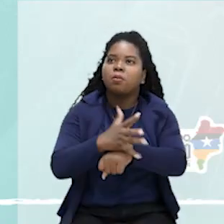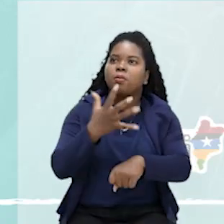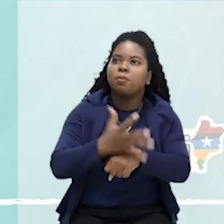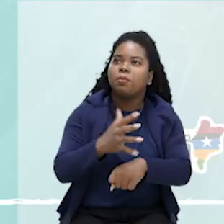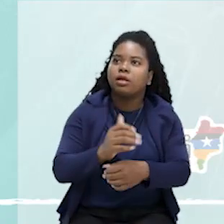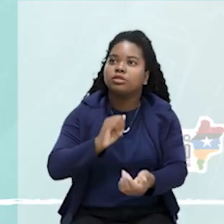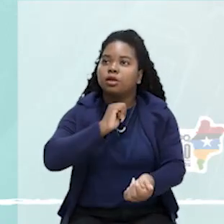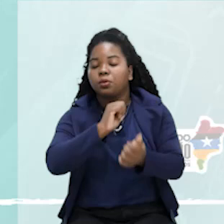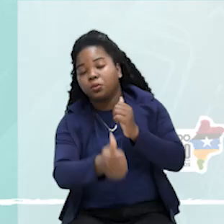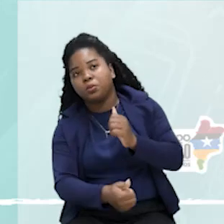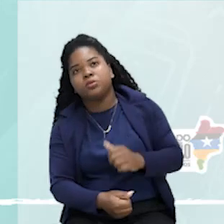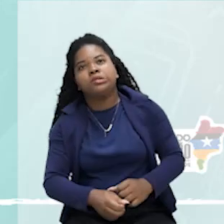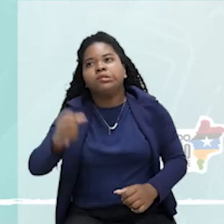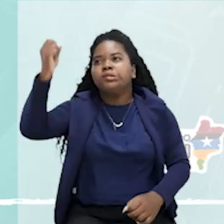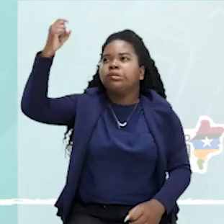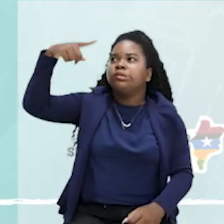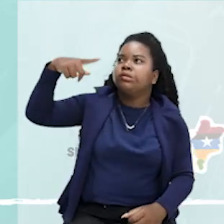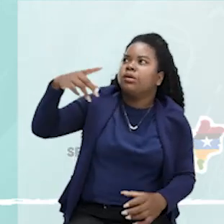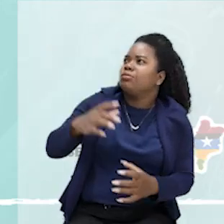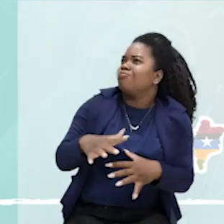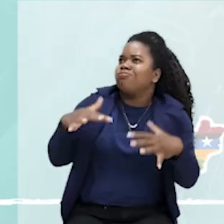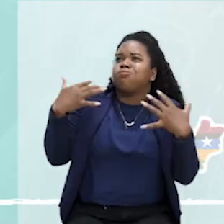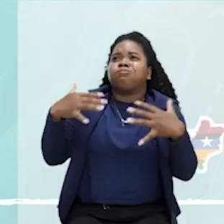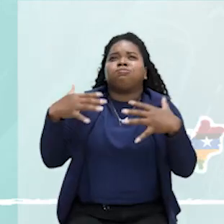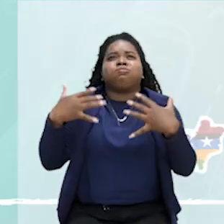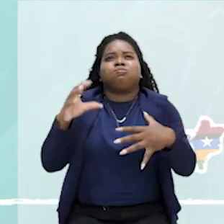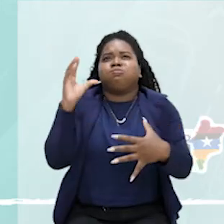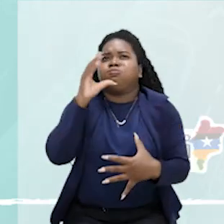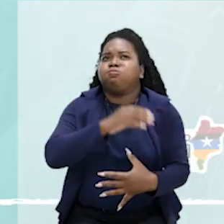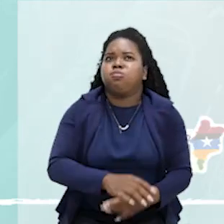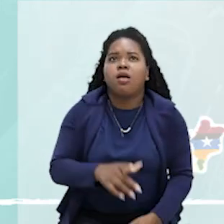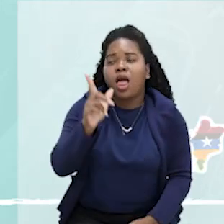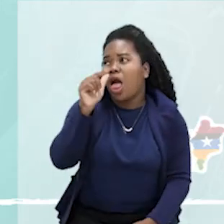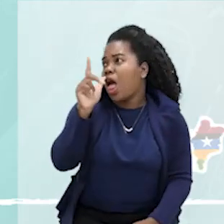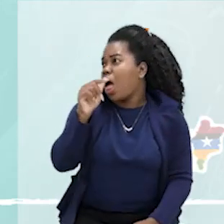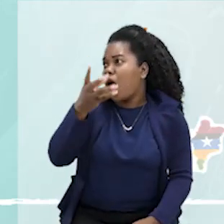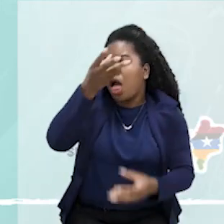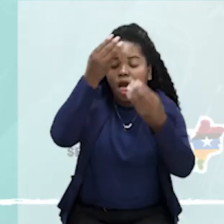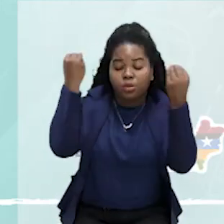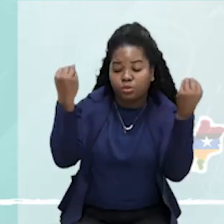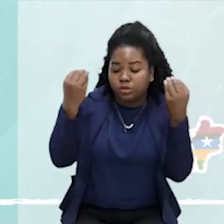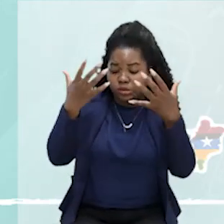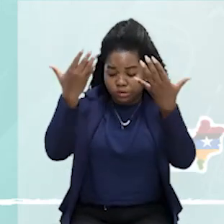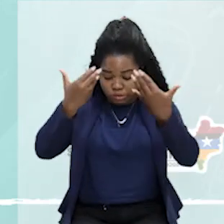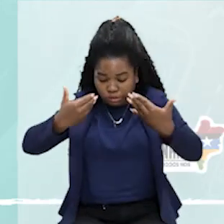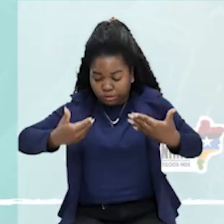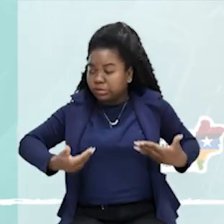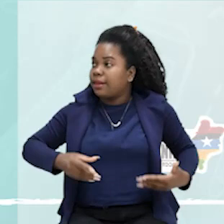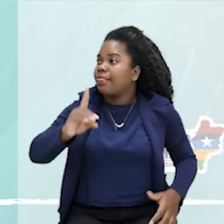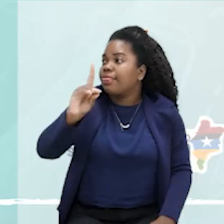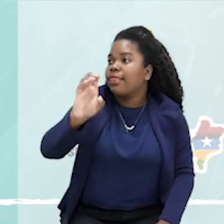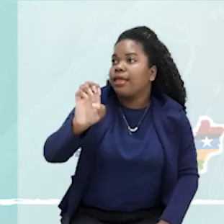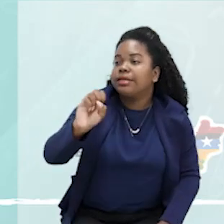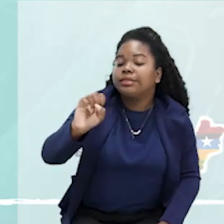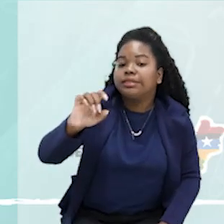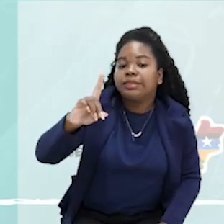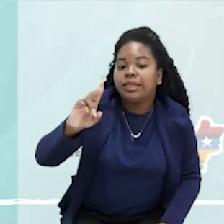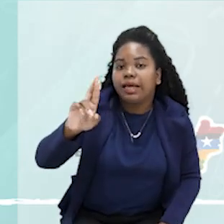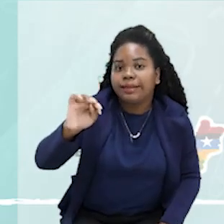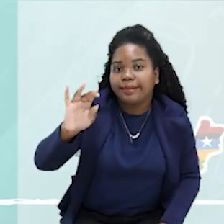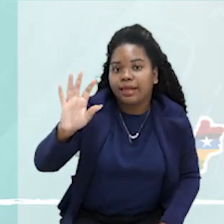o som tava muito forte Eu não tomei água fiquei desidratado né porque porque eu perdi